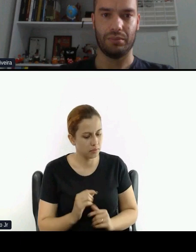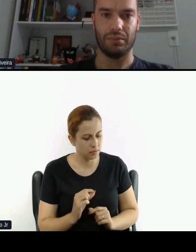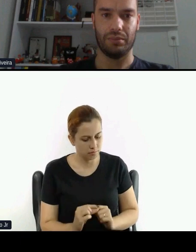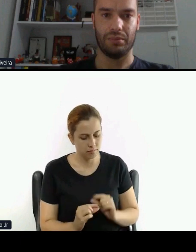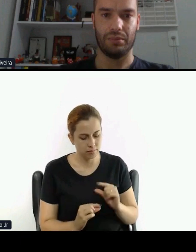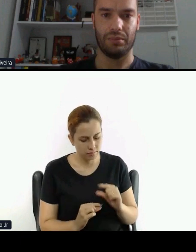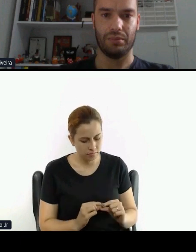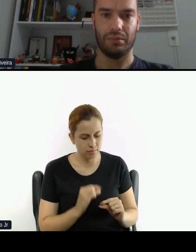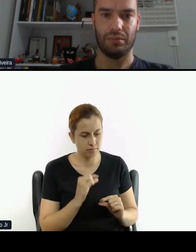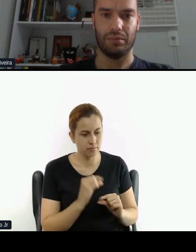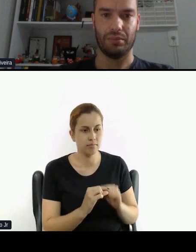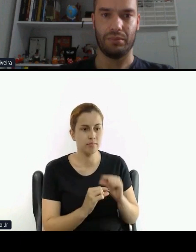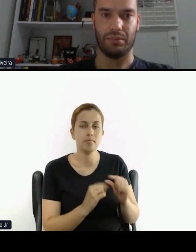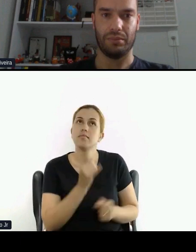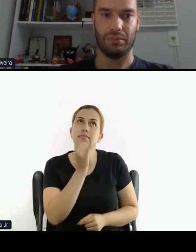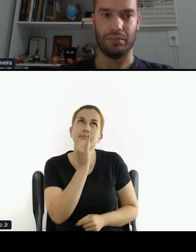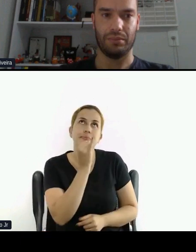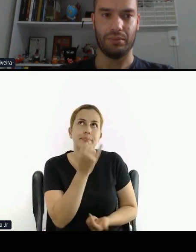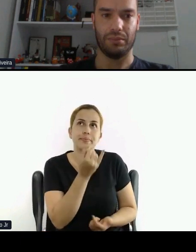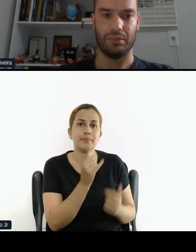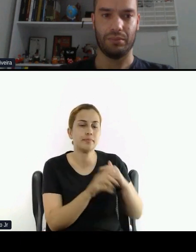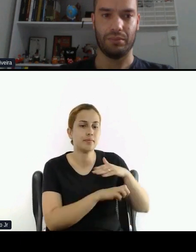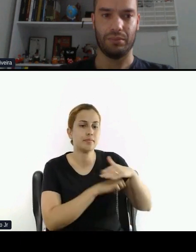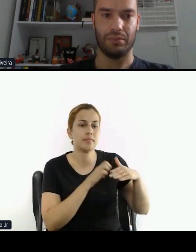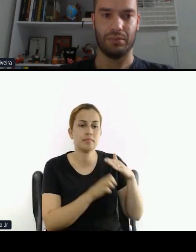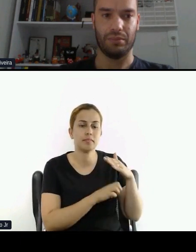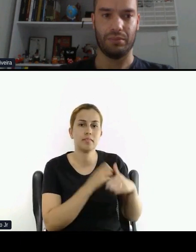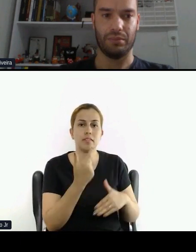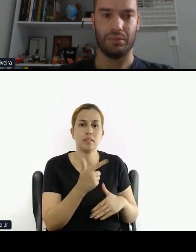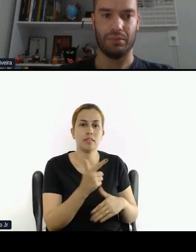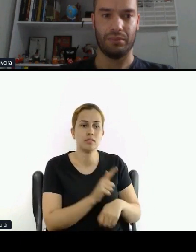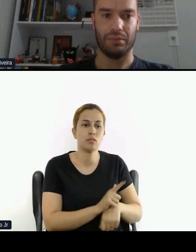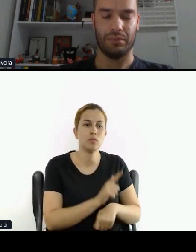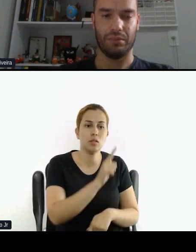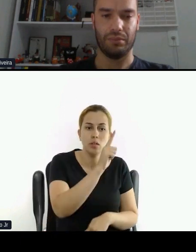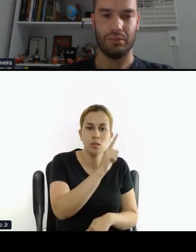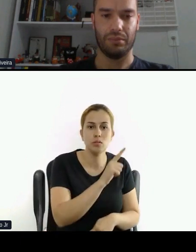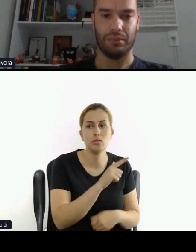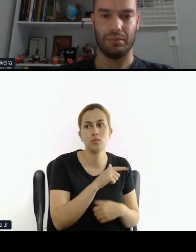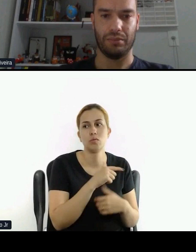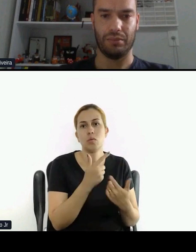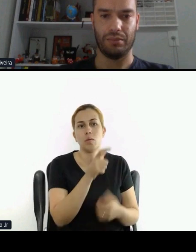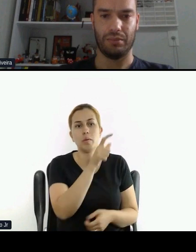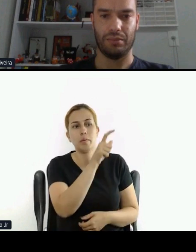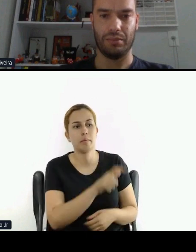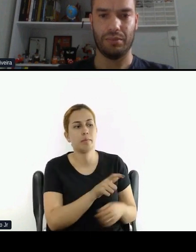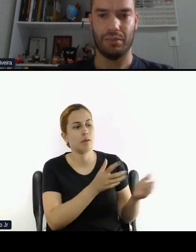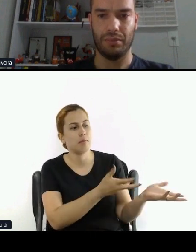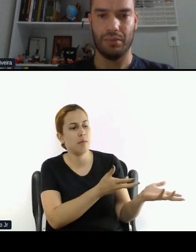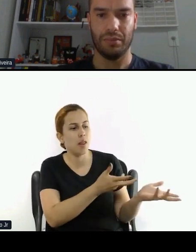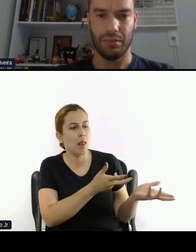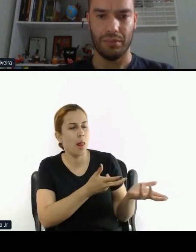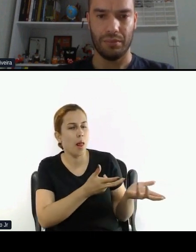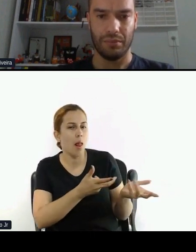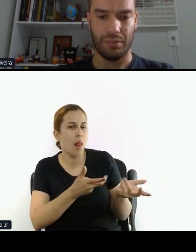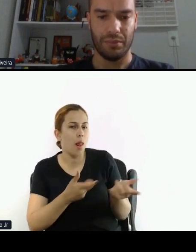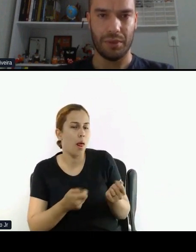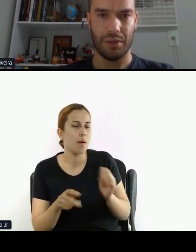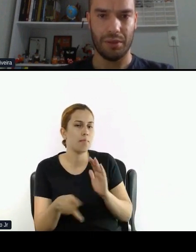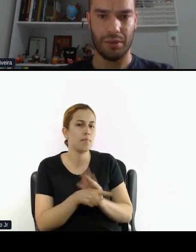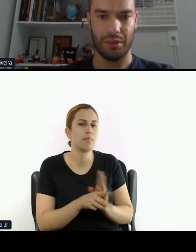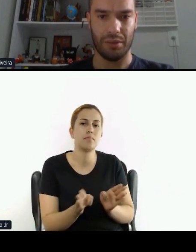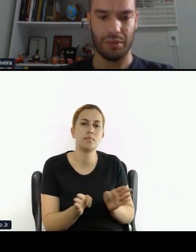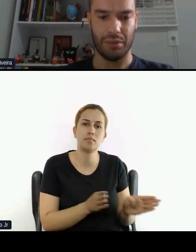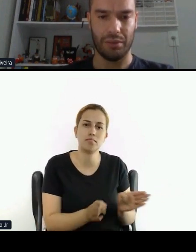uma empresa não tiver um gestor, uma pessoa que realmente puxe, né, a questão da acessibilidade,